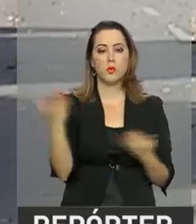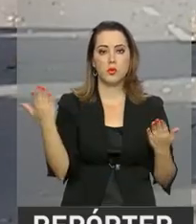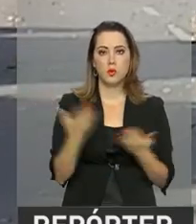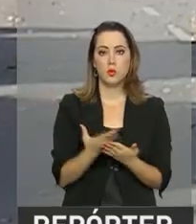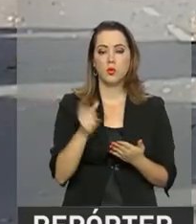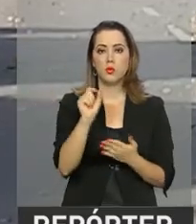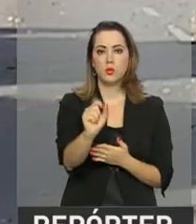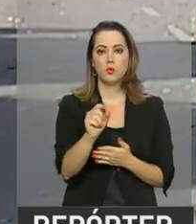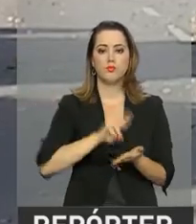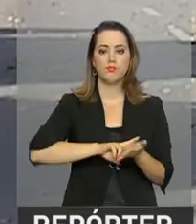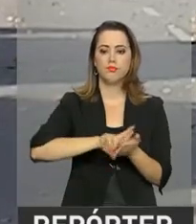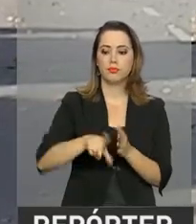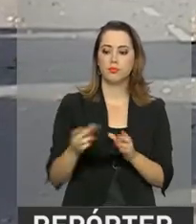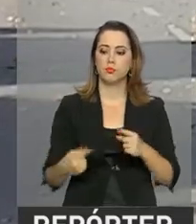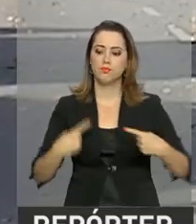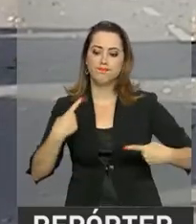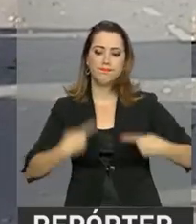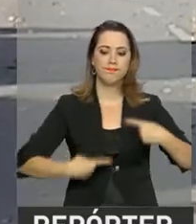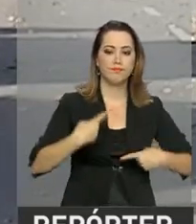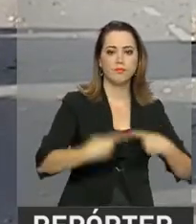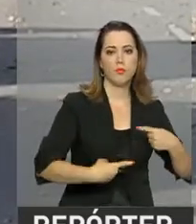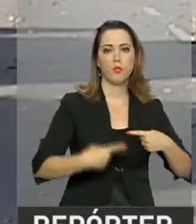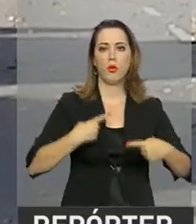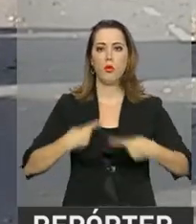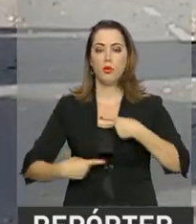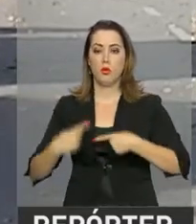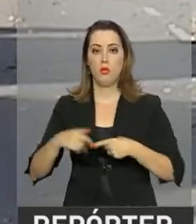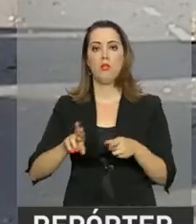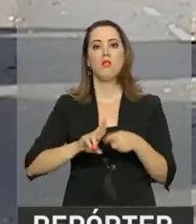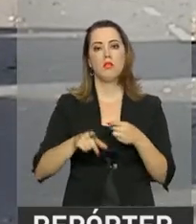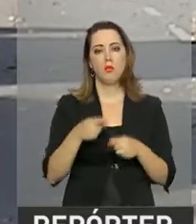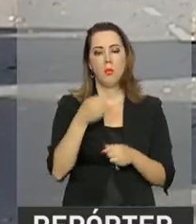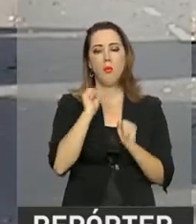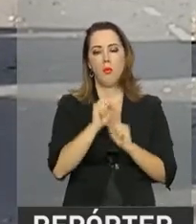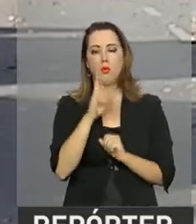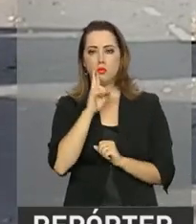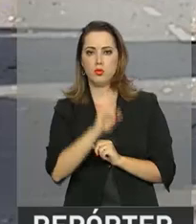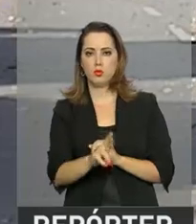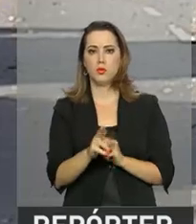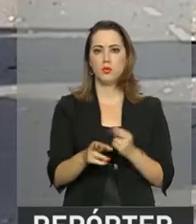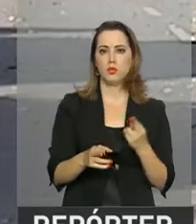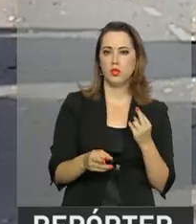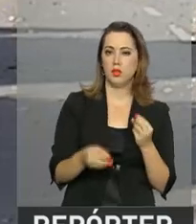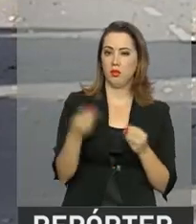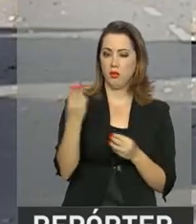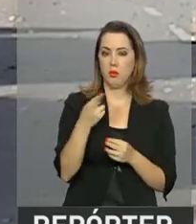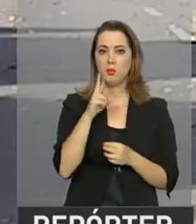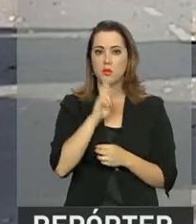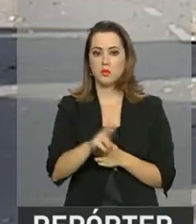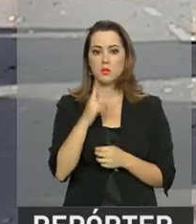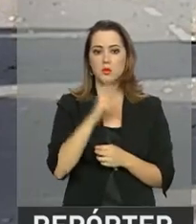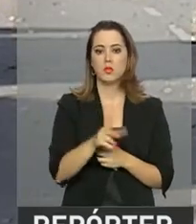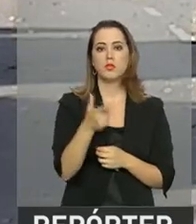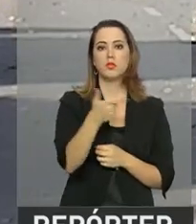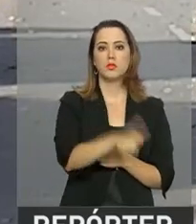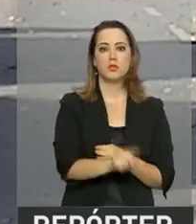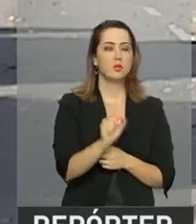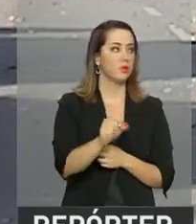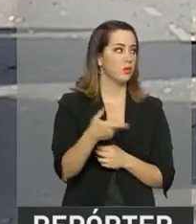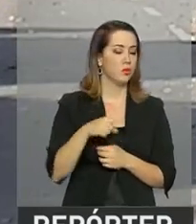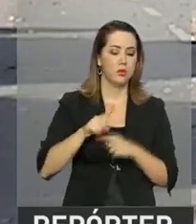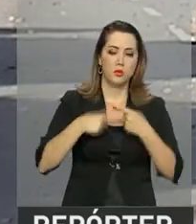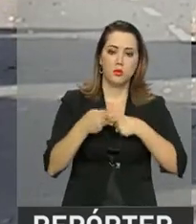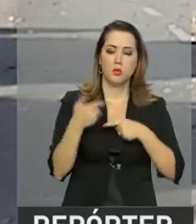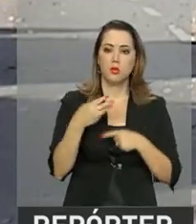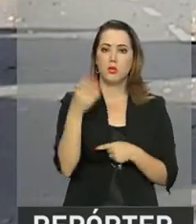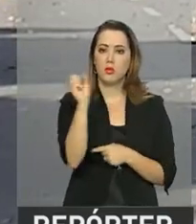e defesa apresentam os argumentos com direito à réplica e tréplica em seguida os 81 senadores serão chamados